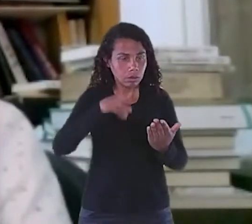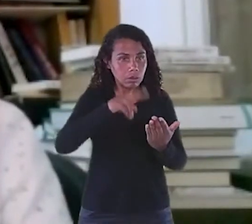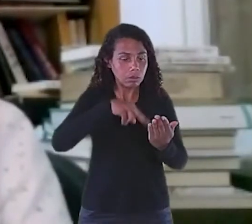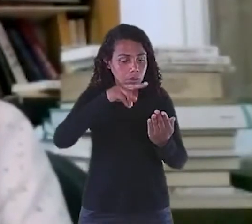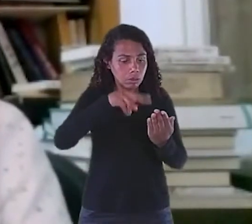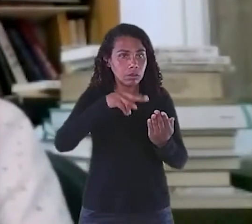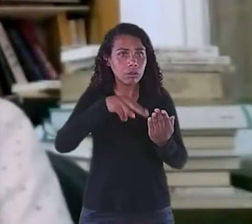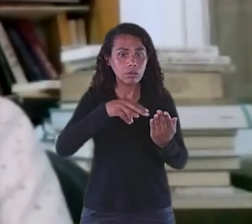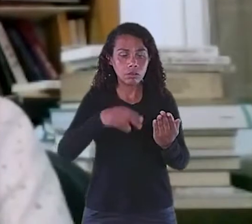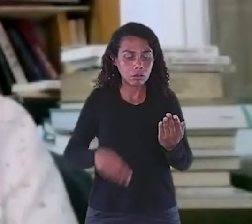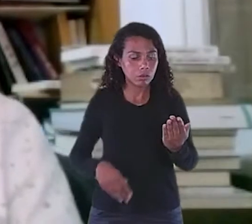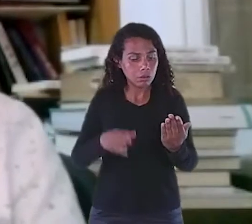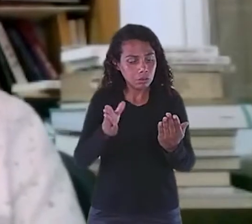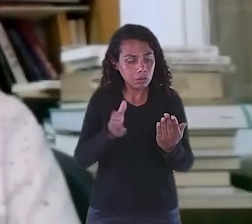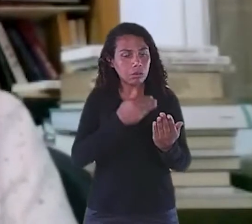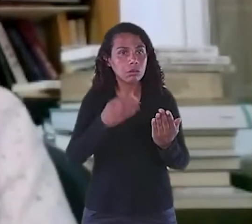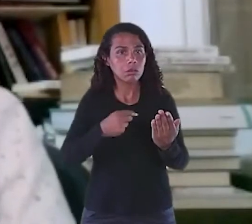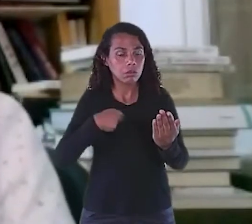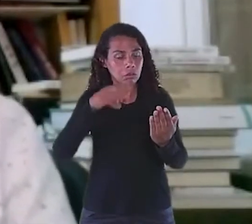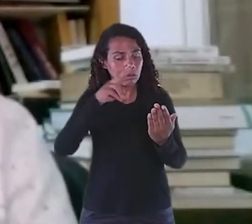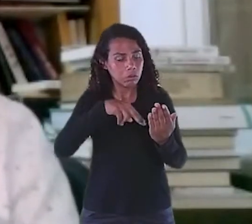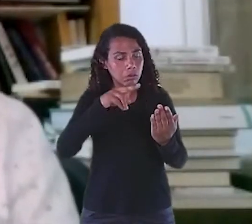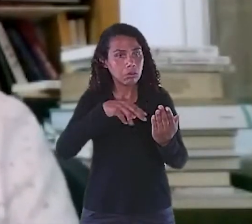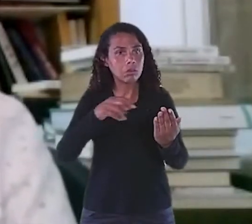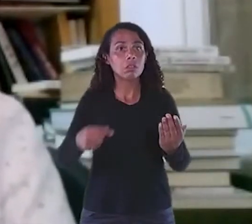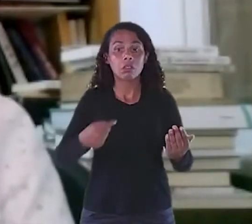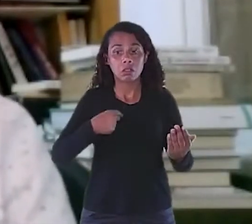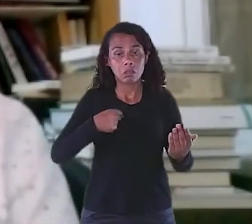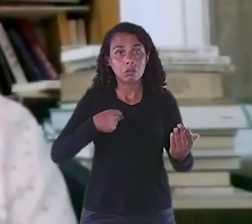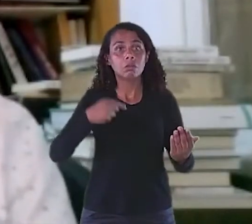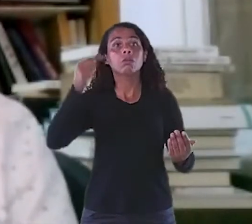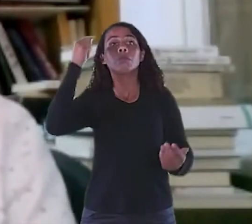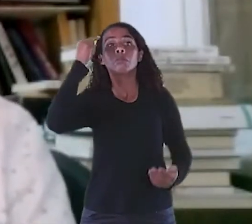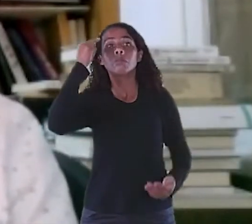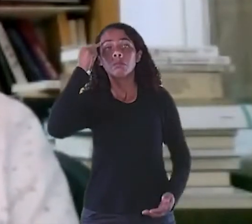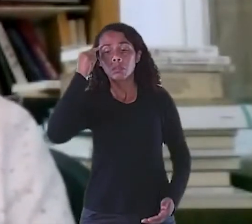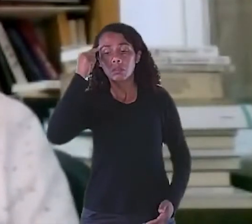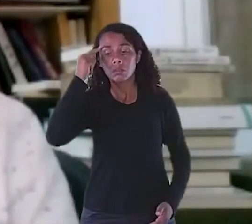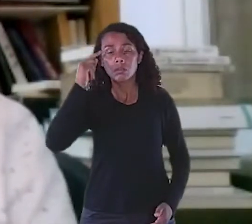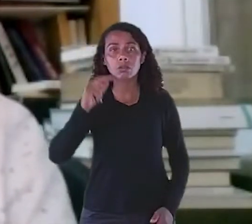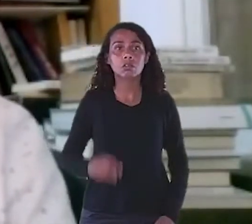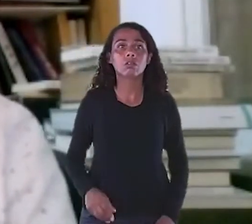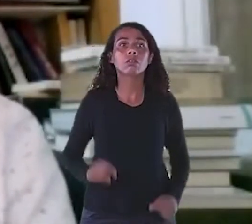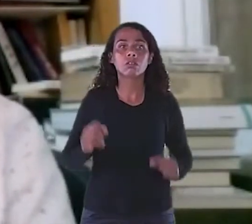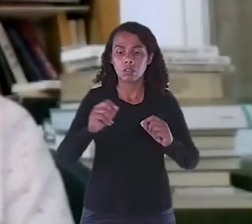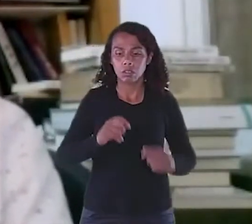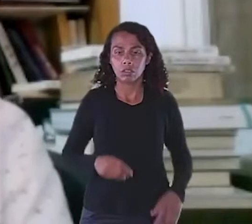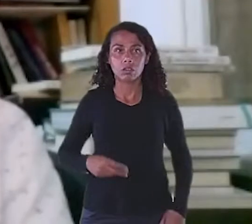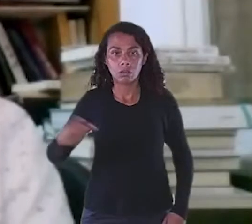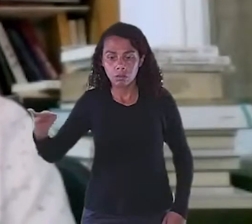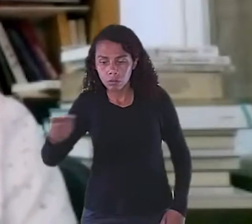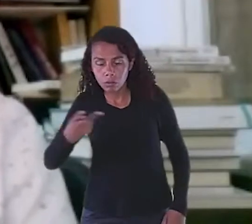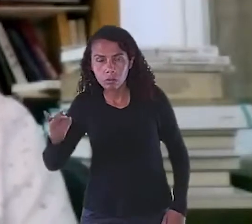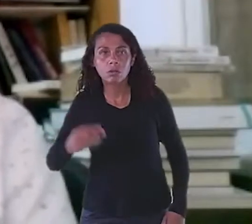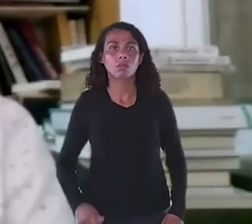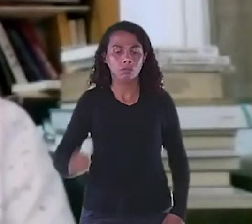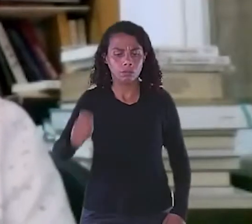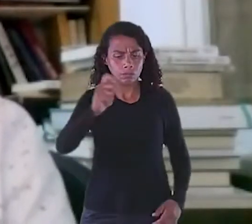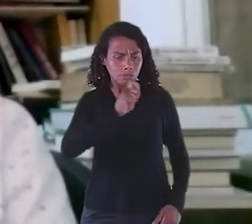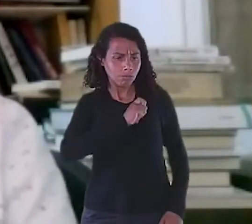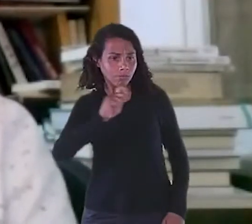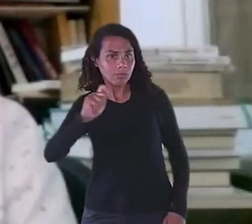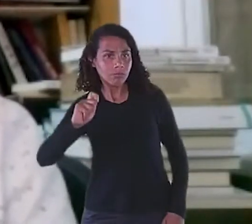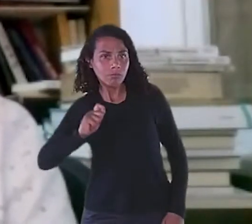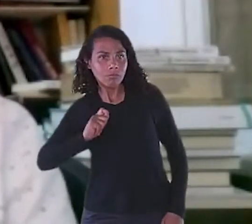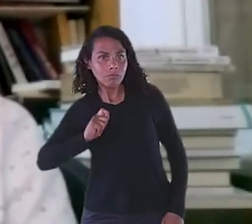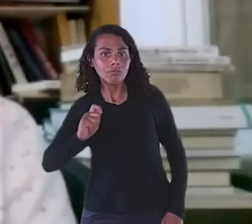era um cara ali também. Ele é escritor, eu sou escritor, vamos trocar figurinha e tal, sentava ali. Quando eu cheguei